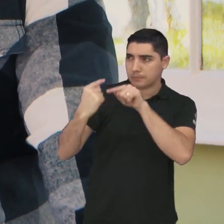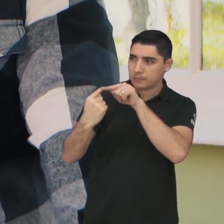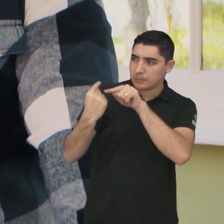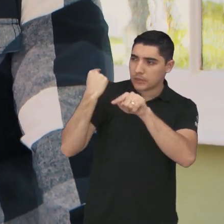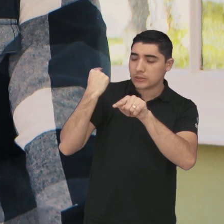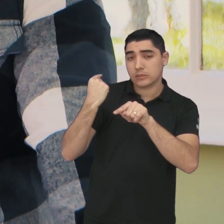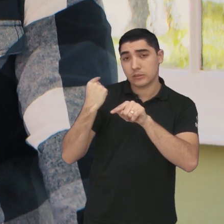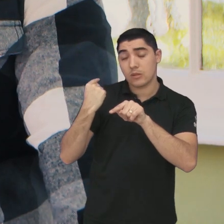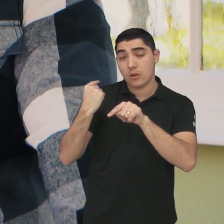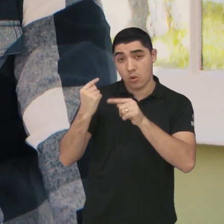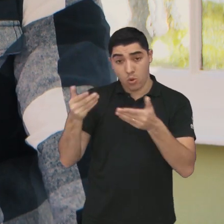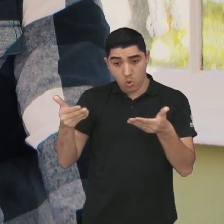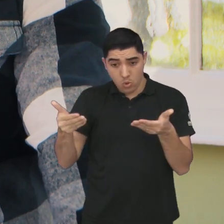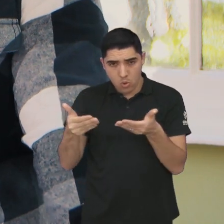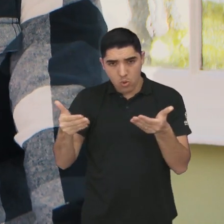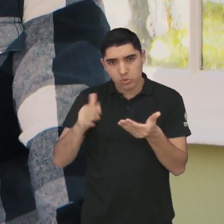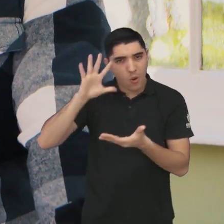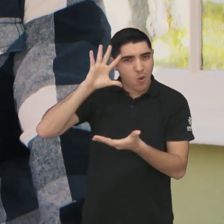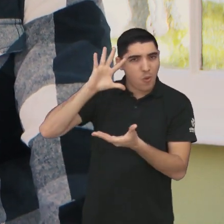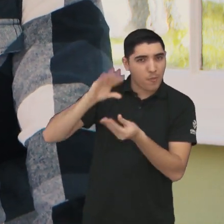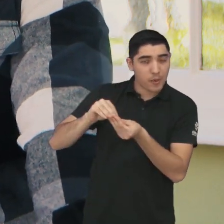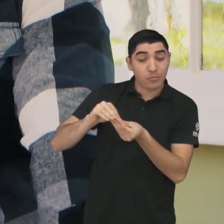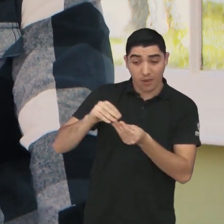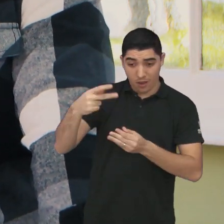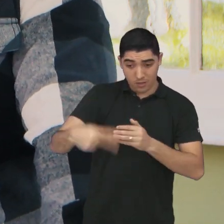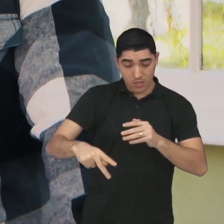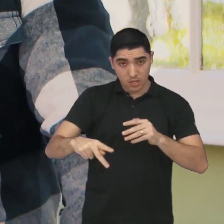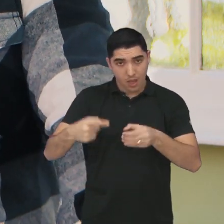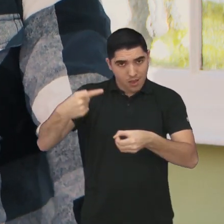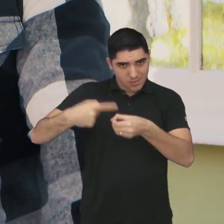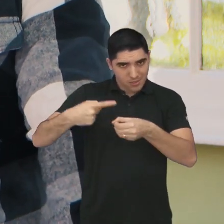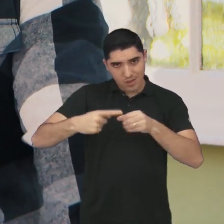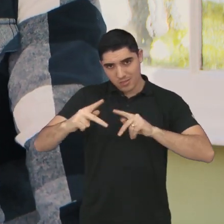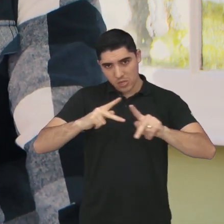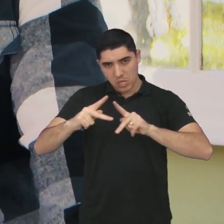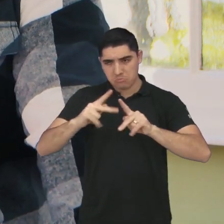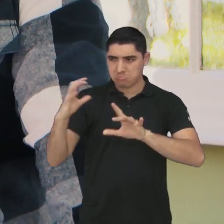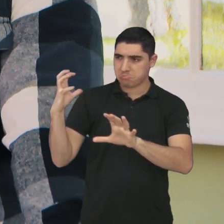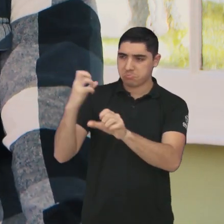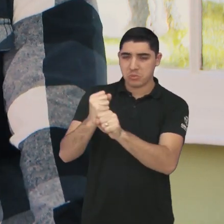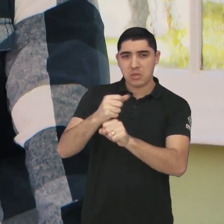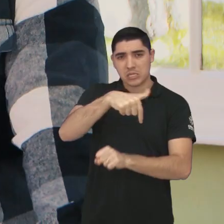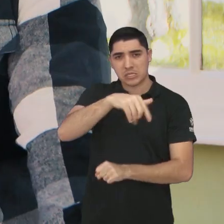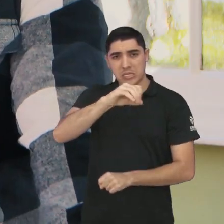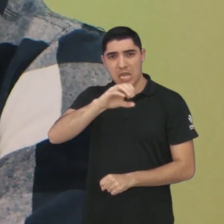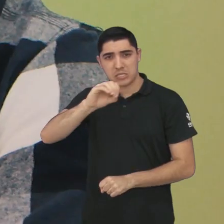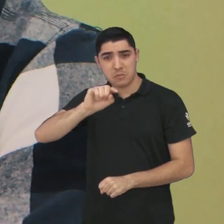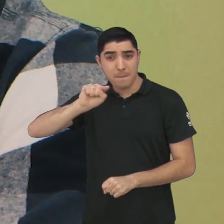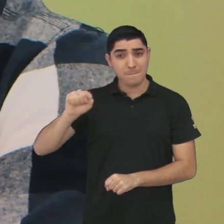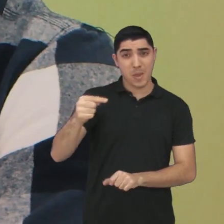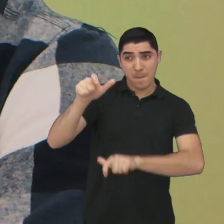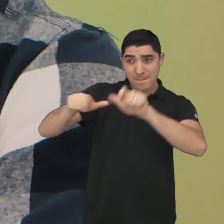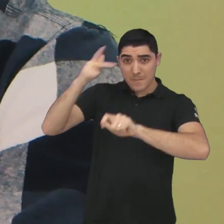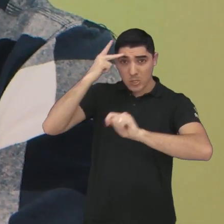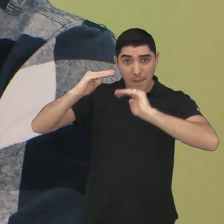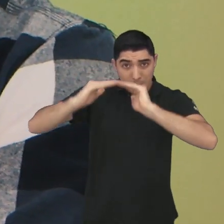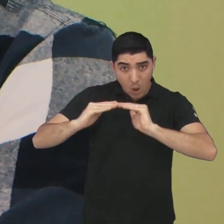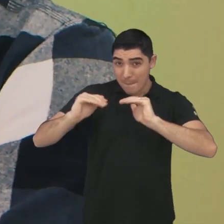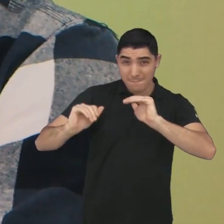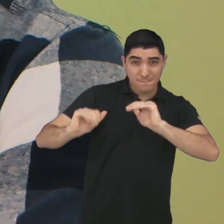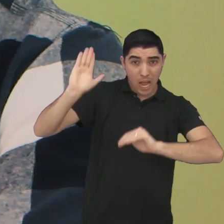entende que hoje a cidade de São José, com os seus mais de 700 mil habitantes, por exemplo, a gente entende que a